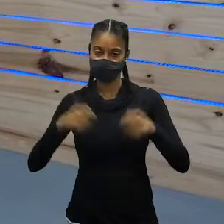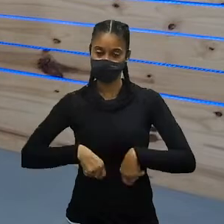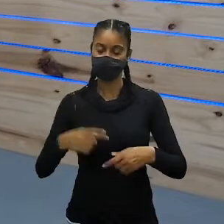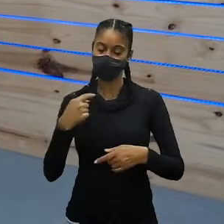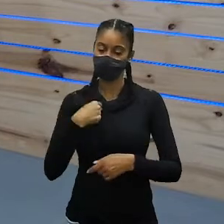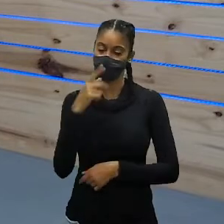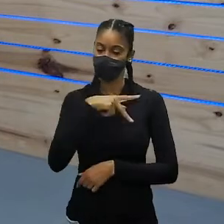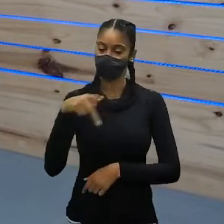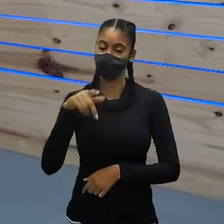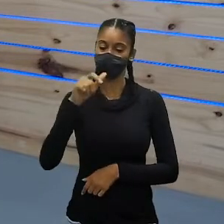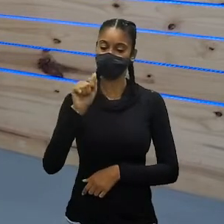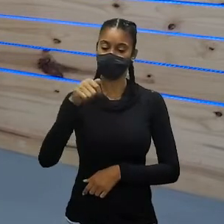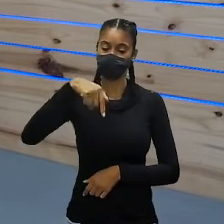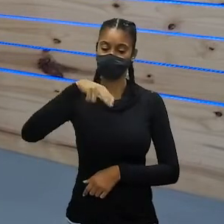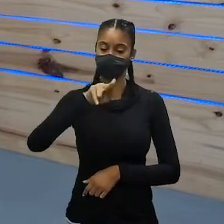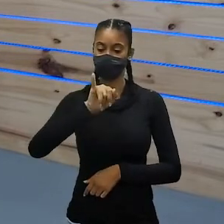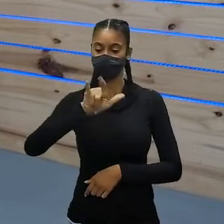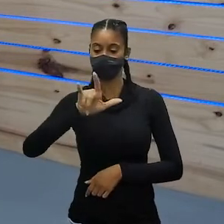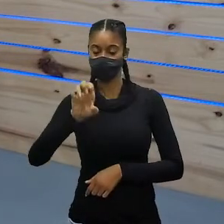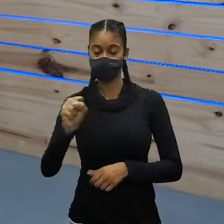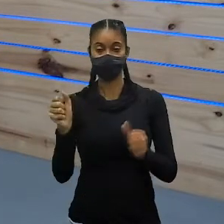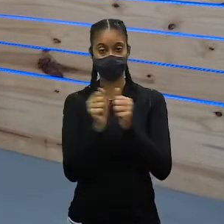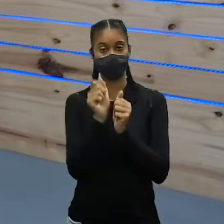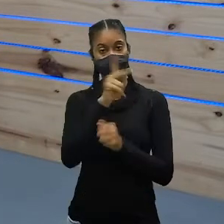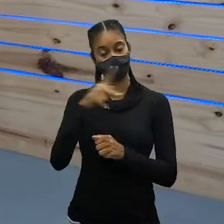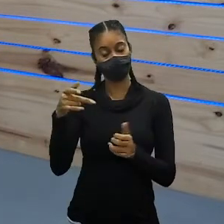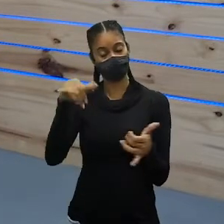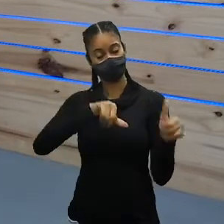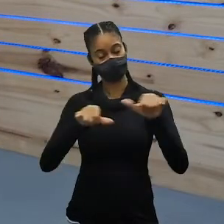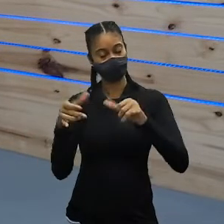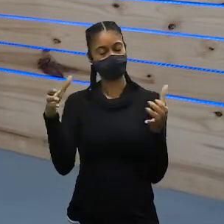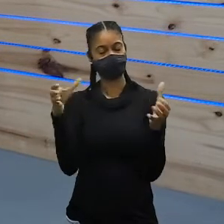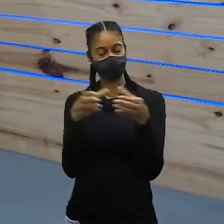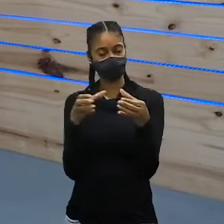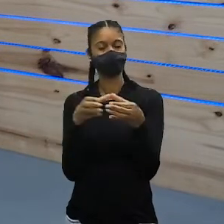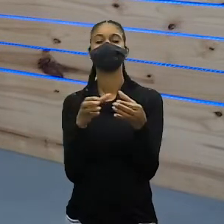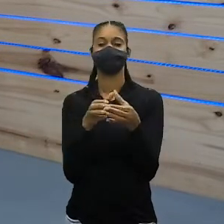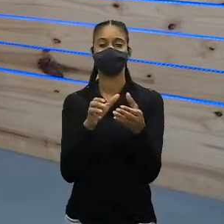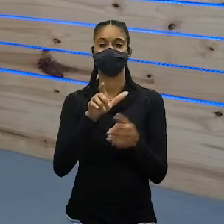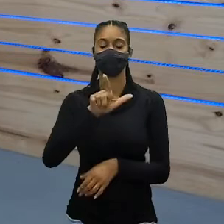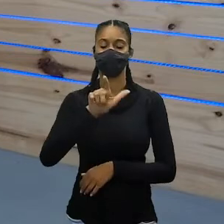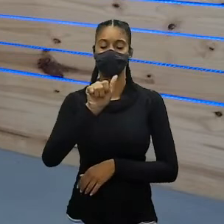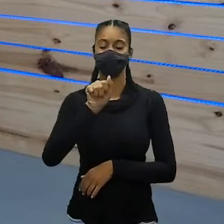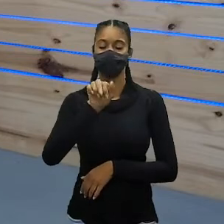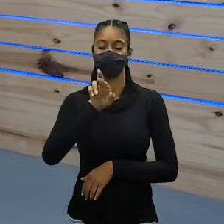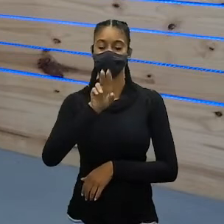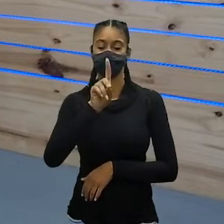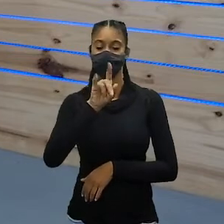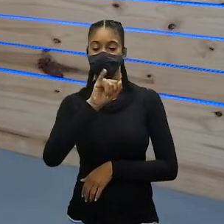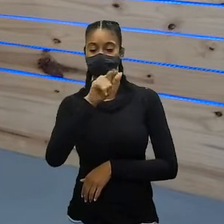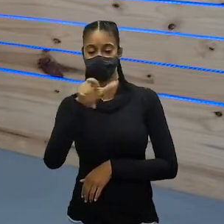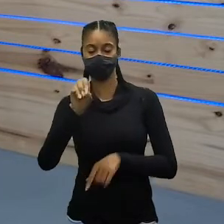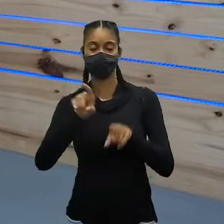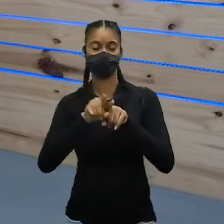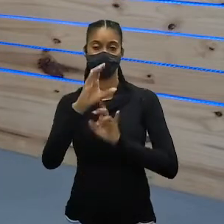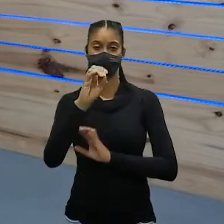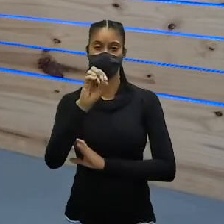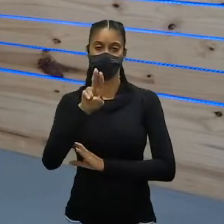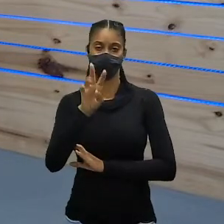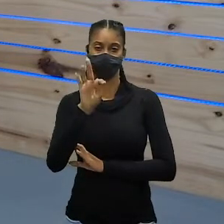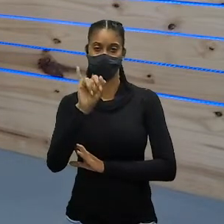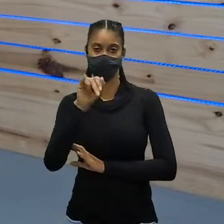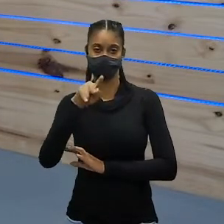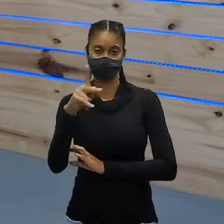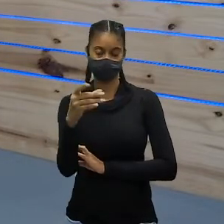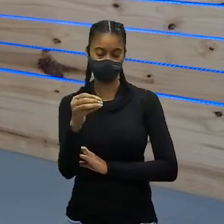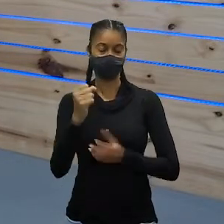e junto aí com Bruno Lardião, com Francisco Coutinho, estamos aí ajudando você, complementando aquela árdua tarefa, aquela